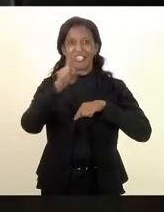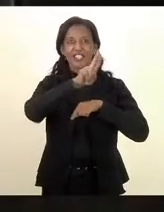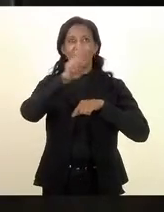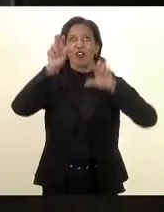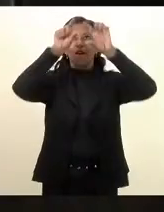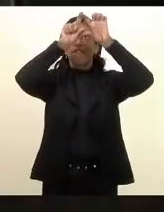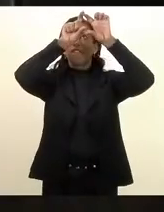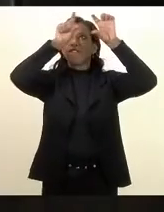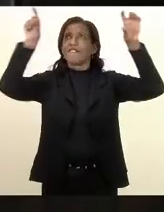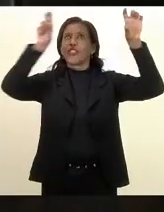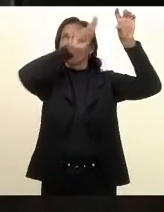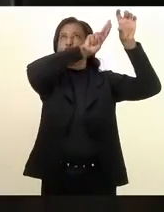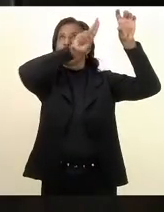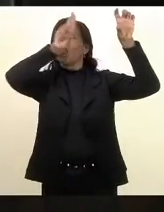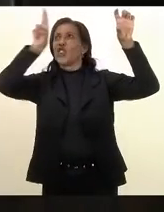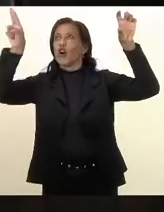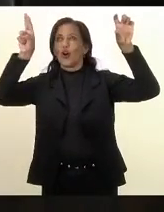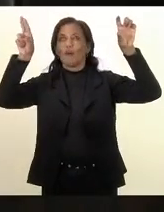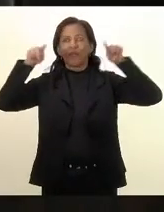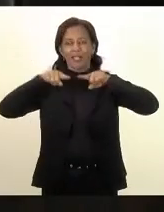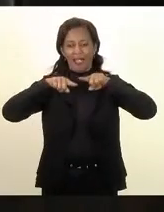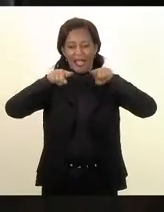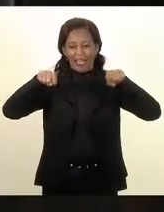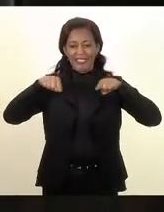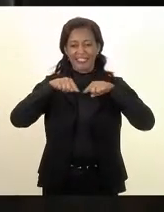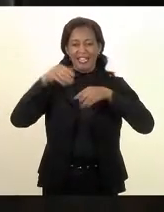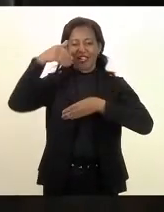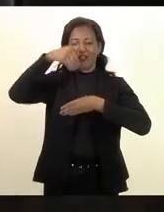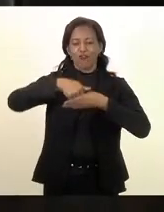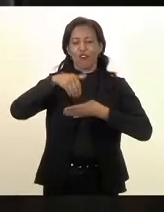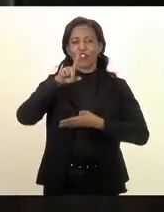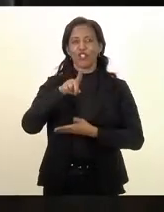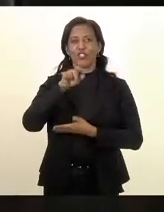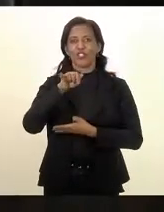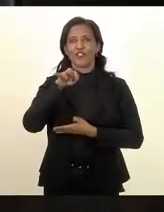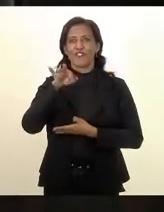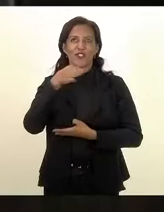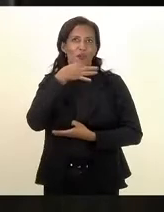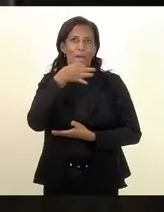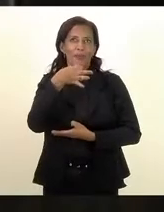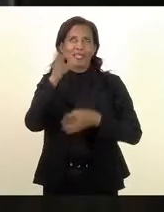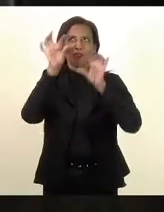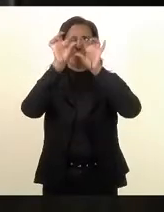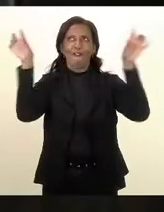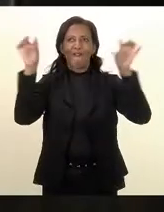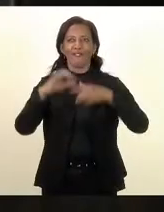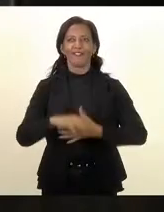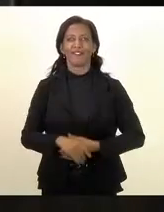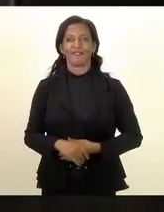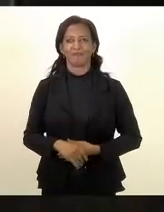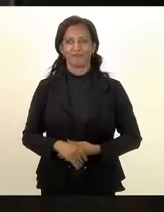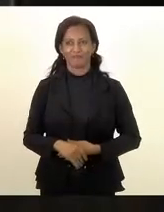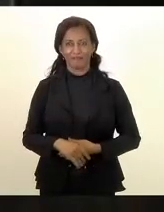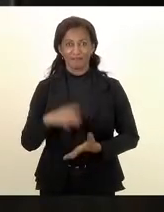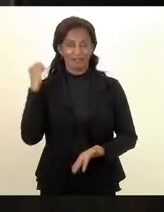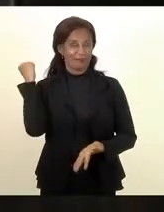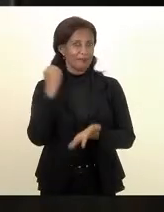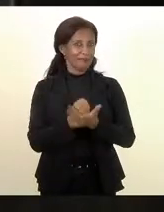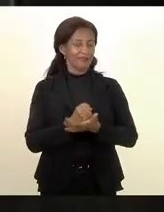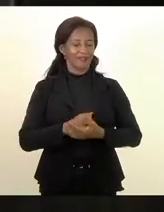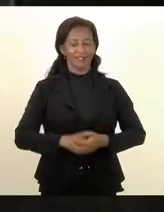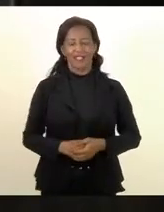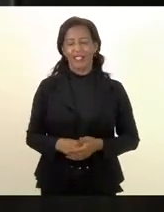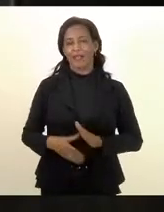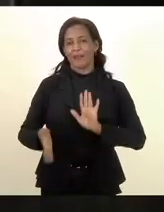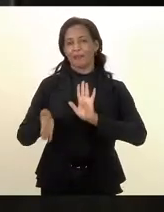abaixo do seu nome a sala do voto divergente é uma sugestão para ficar marcado para